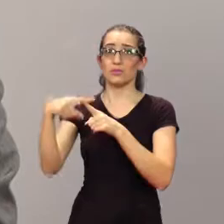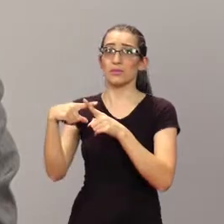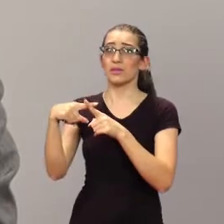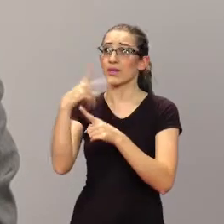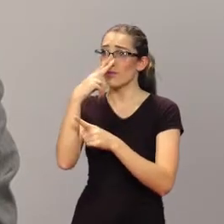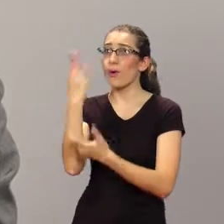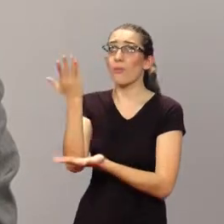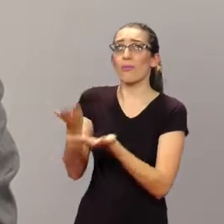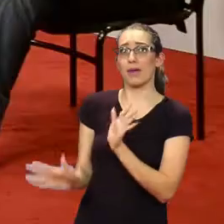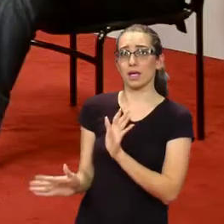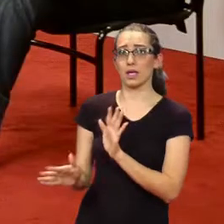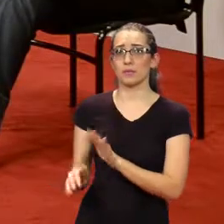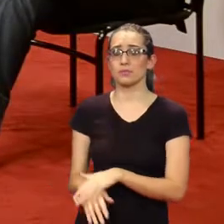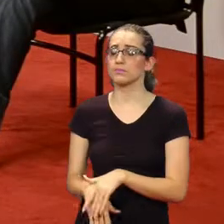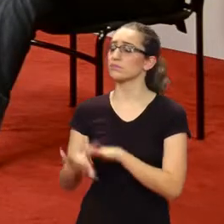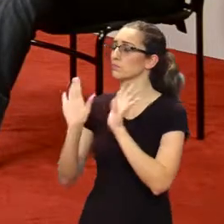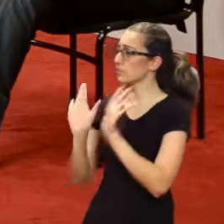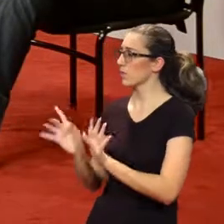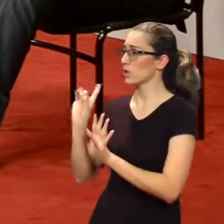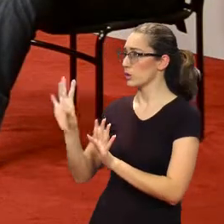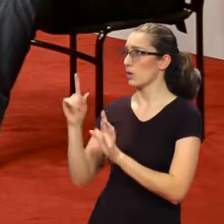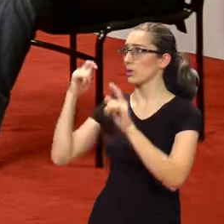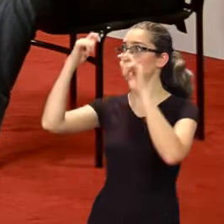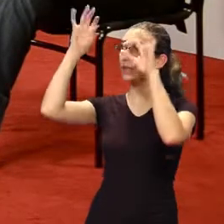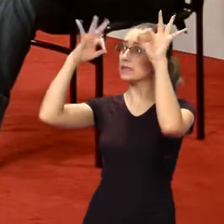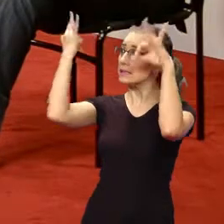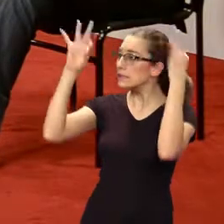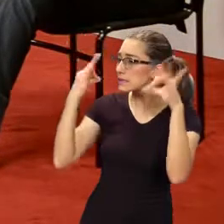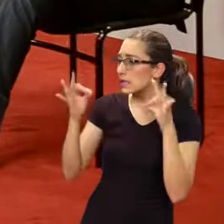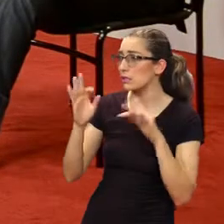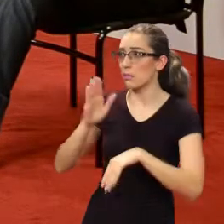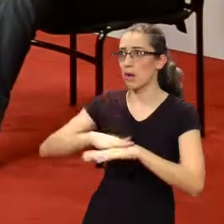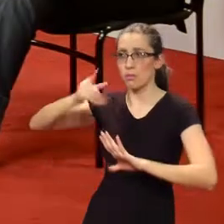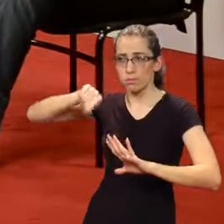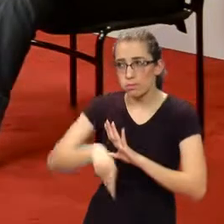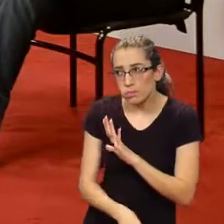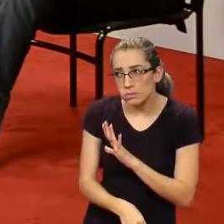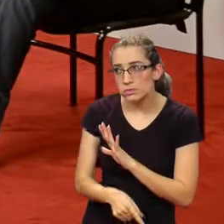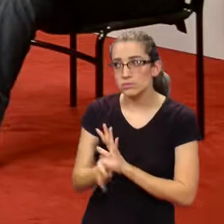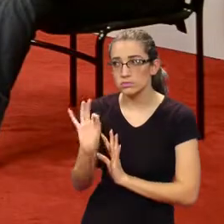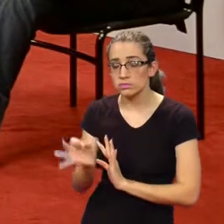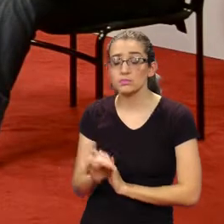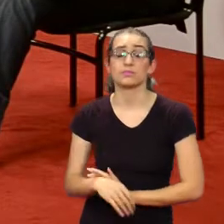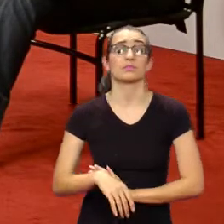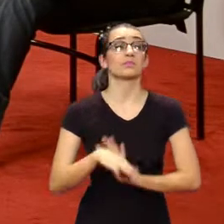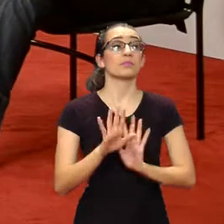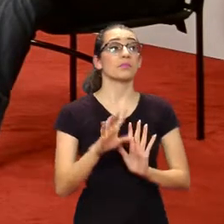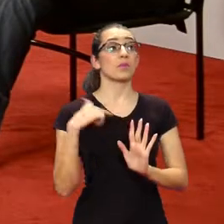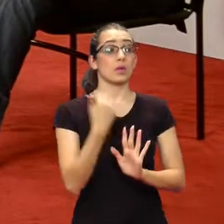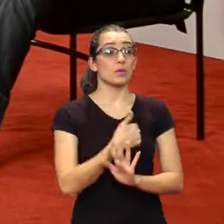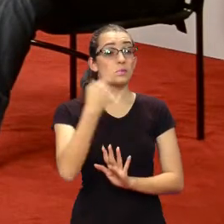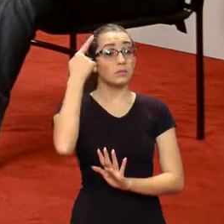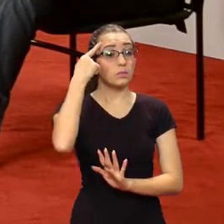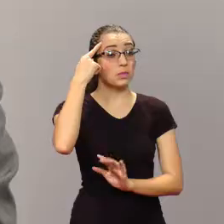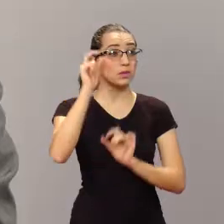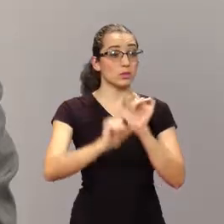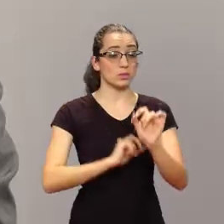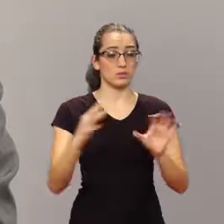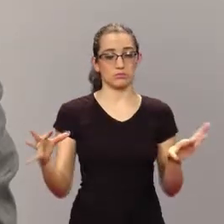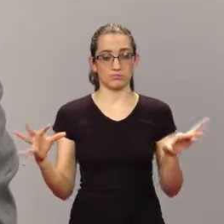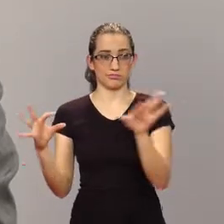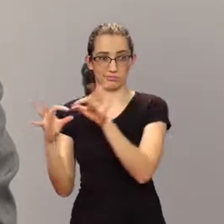a pessoa... Ou seja, não é só uma questão estética, é mais profunda que isso. A gente está associado